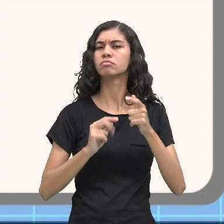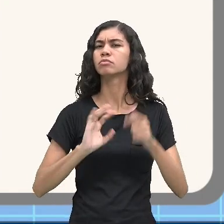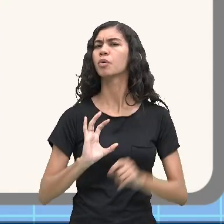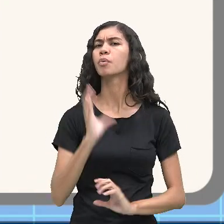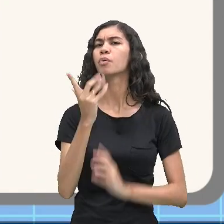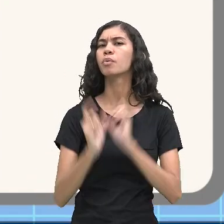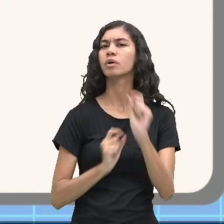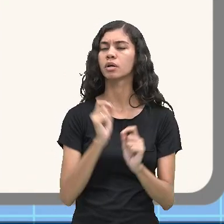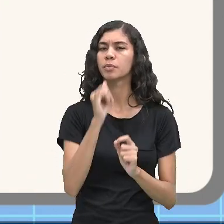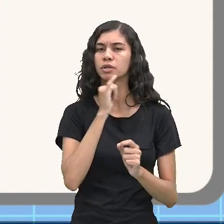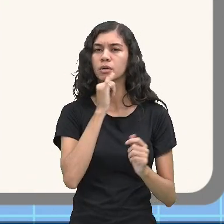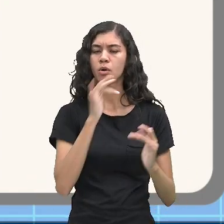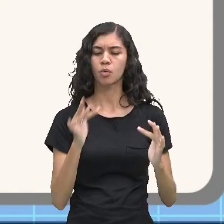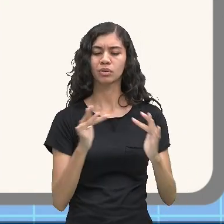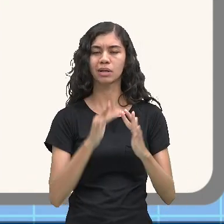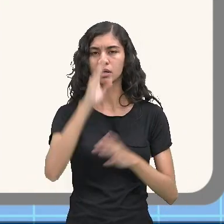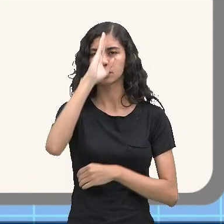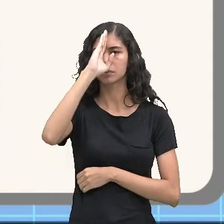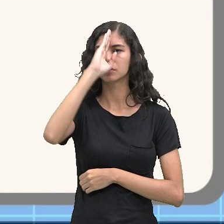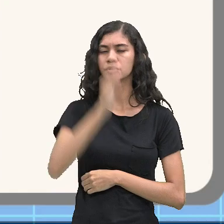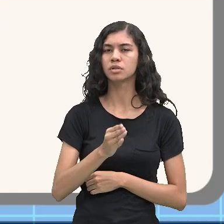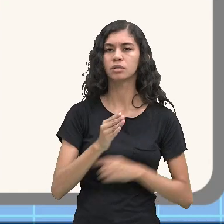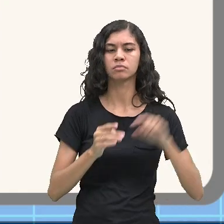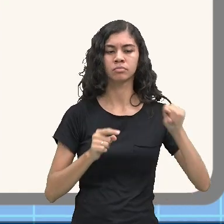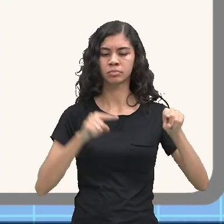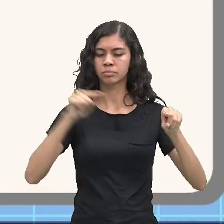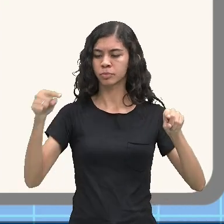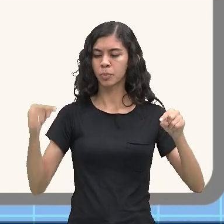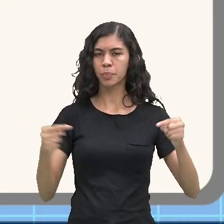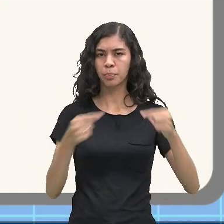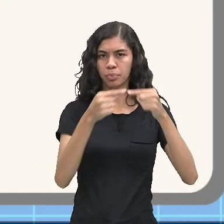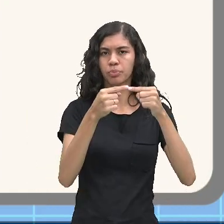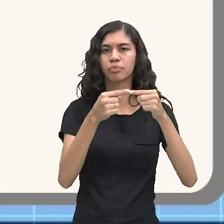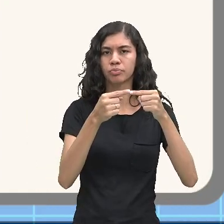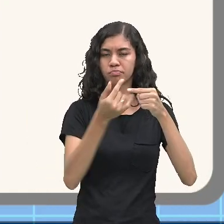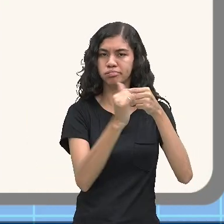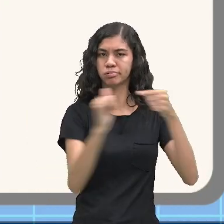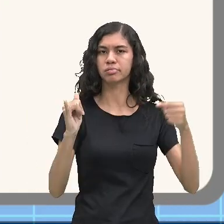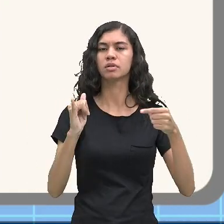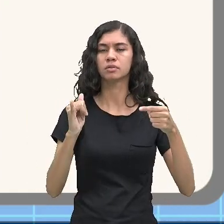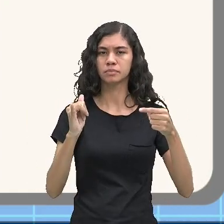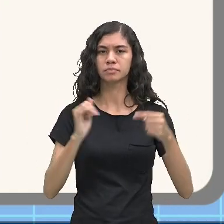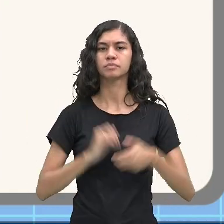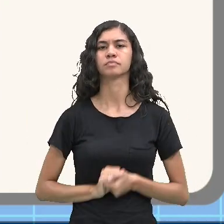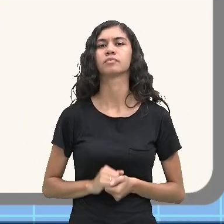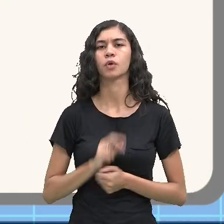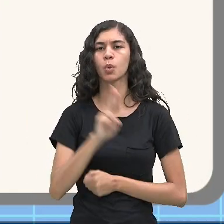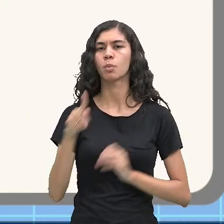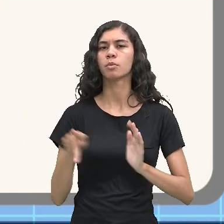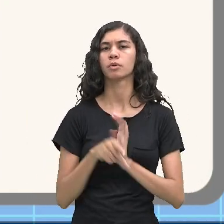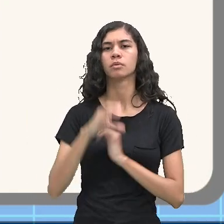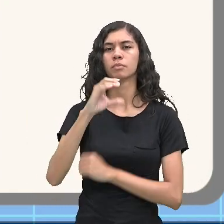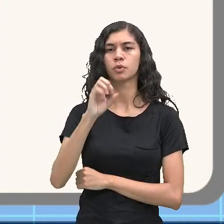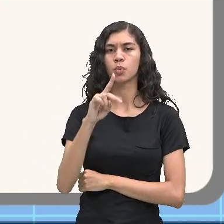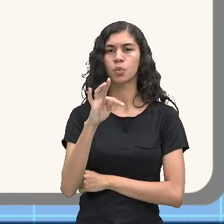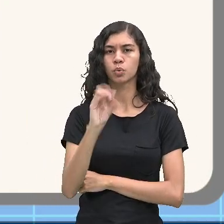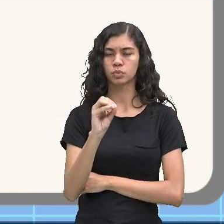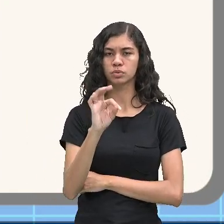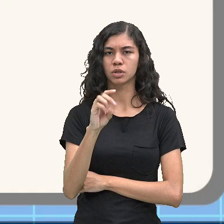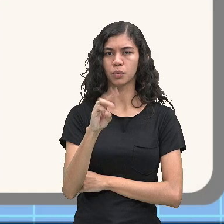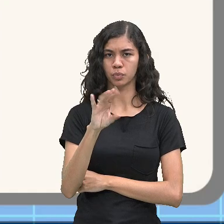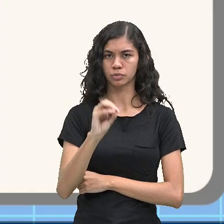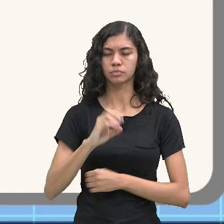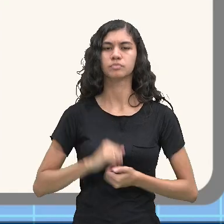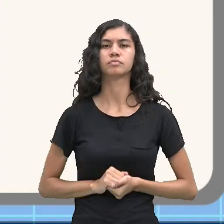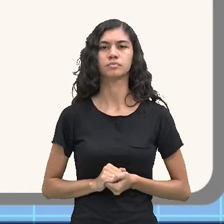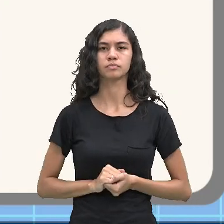curto-circuito? É o contato direto entre seus terminais e a isso nós chamamos de curto-circuito. Portanto, olha,